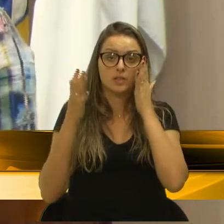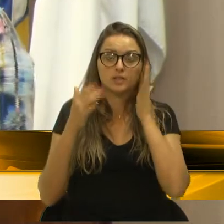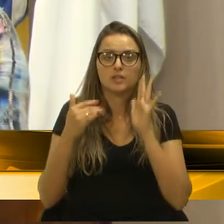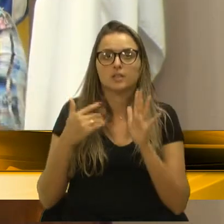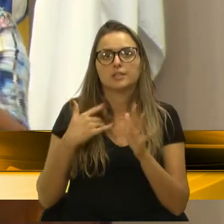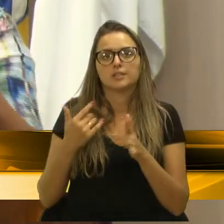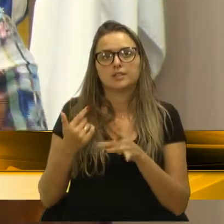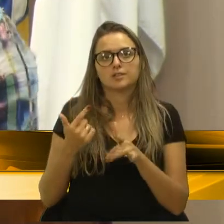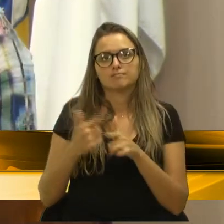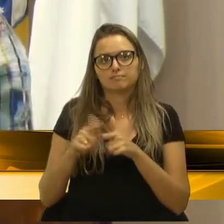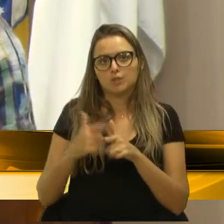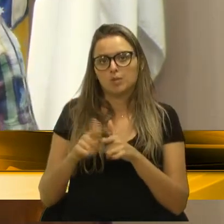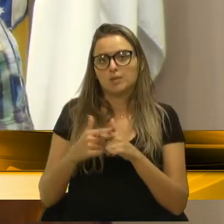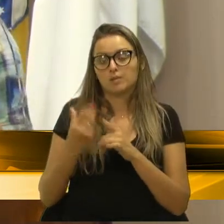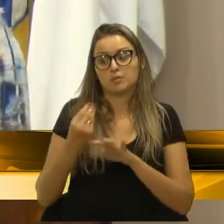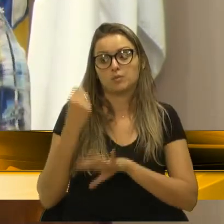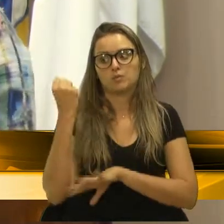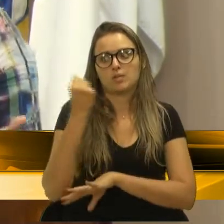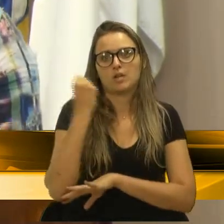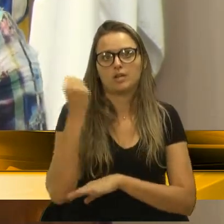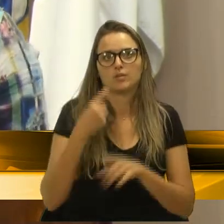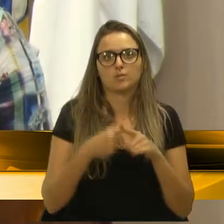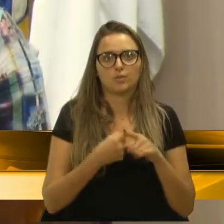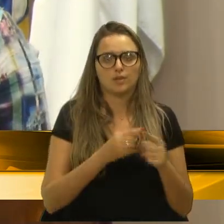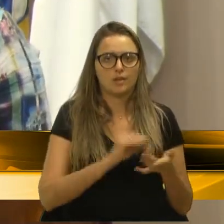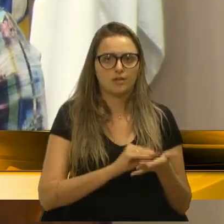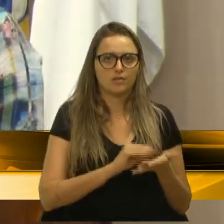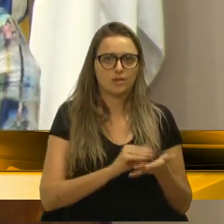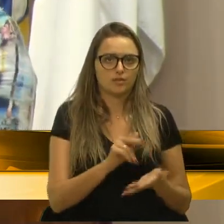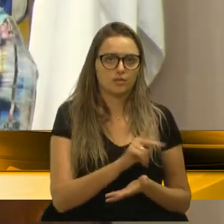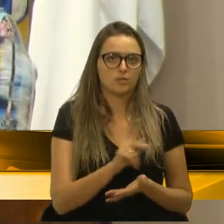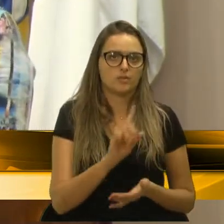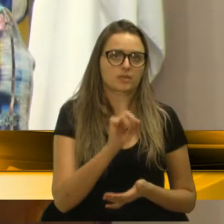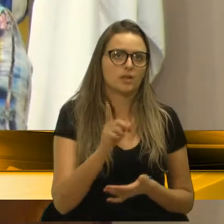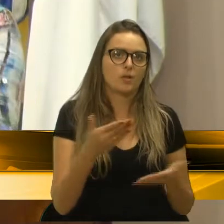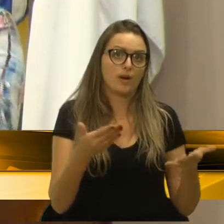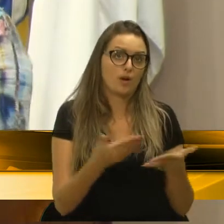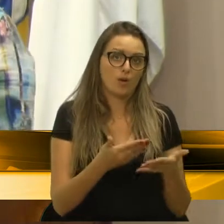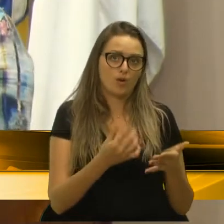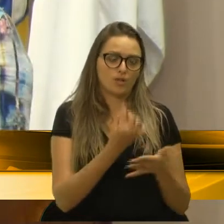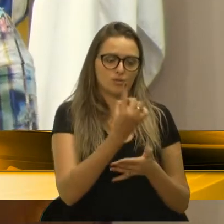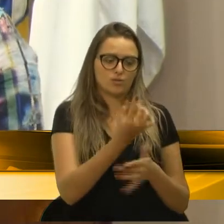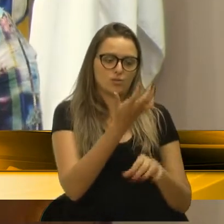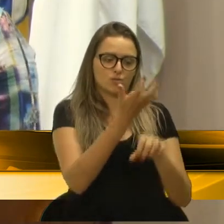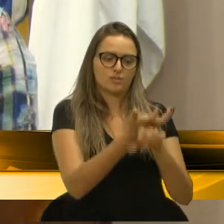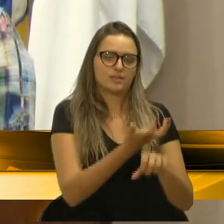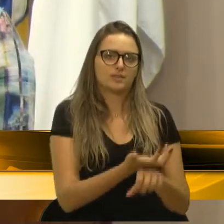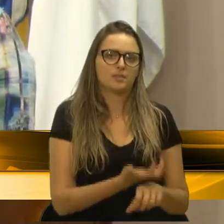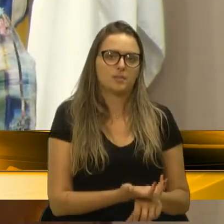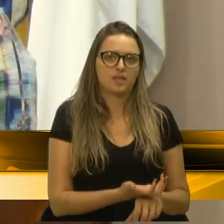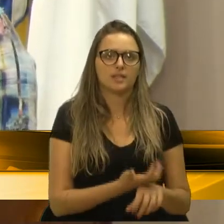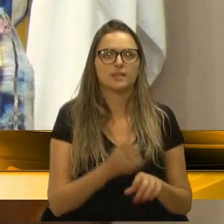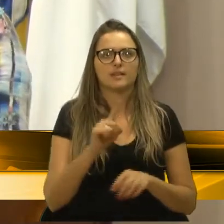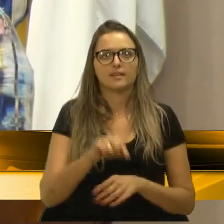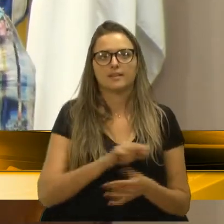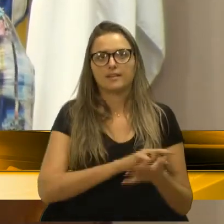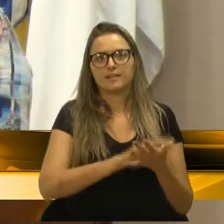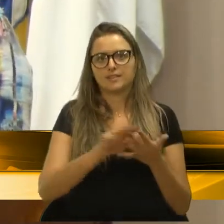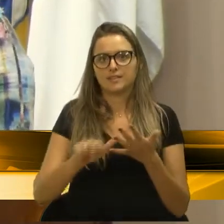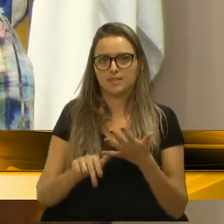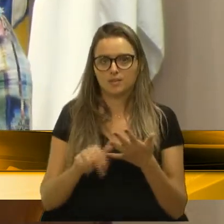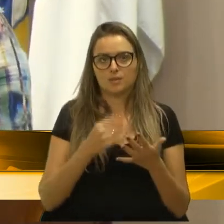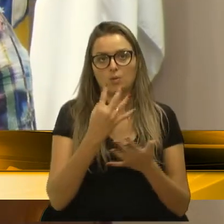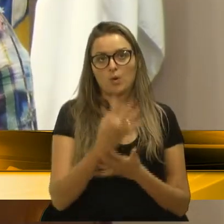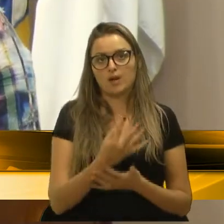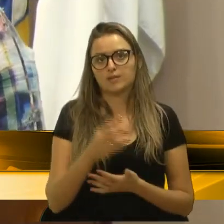buraco ficou grande demais, né? Porque a falta de professores, a gente não está falando de uma disciplina por escola, a gente está falando de 3,